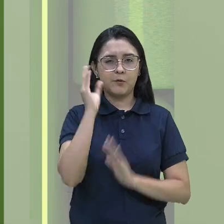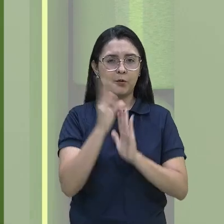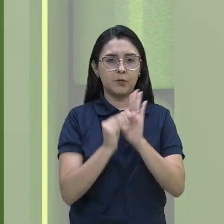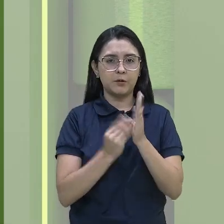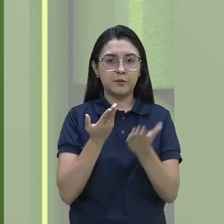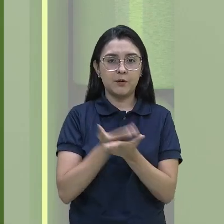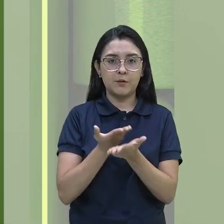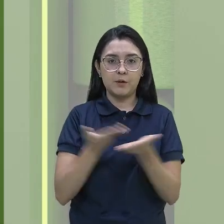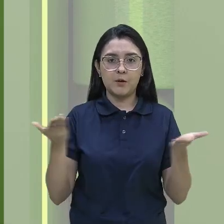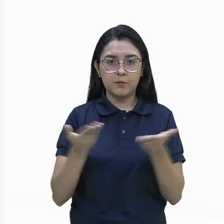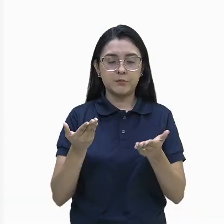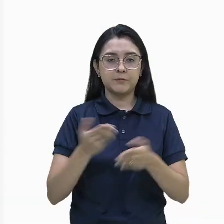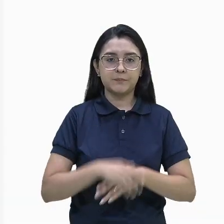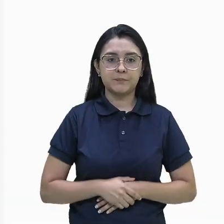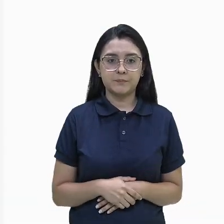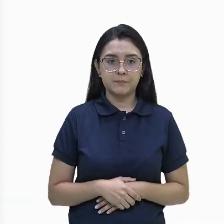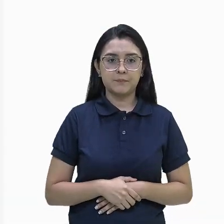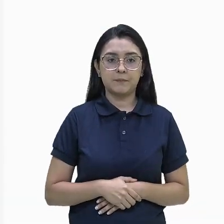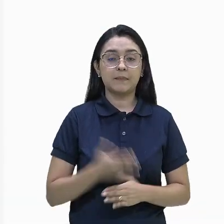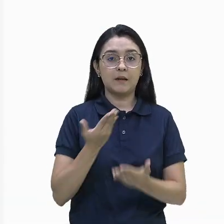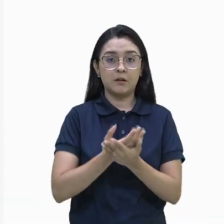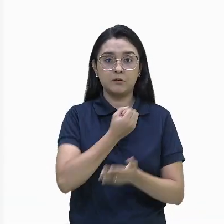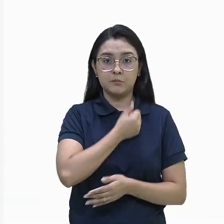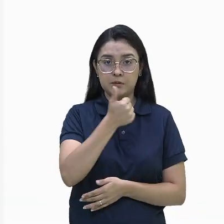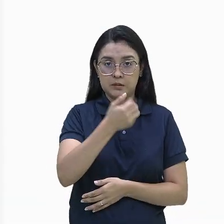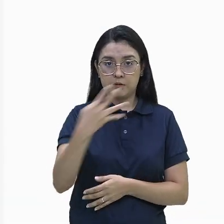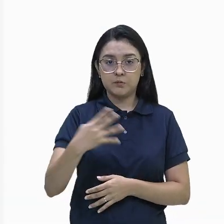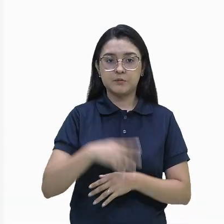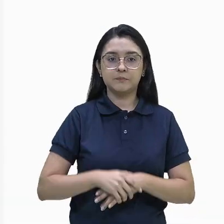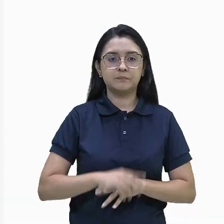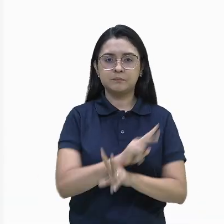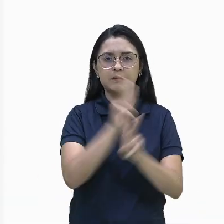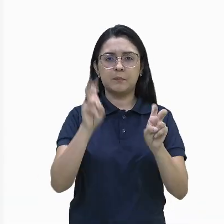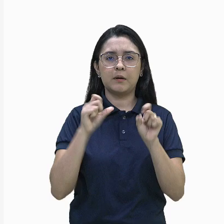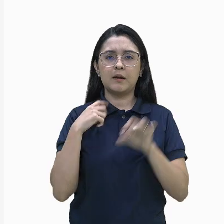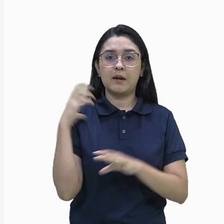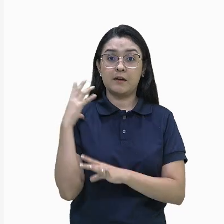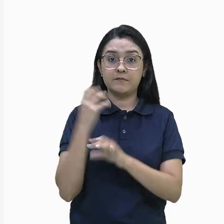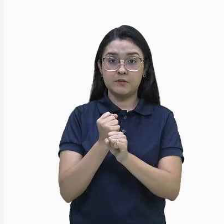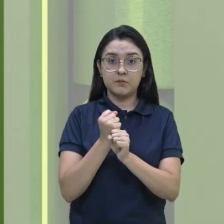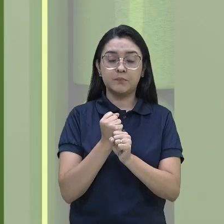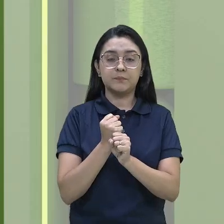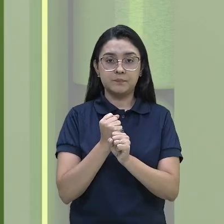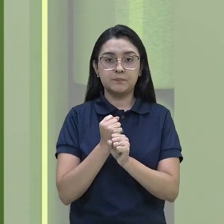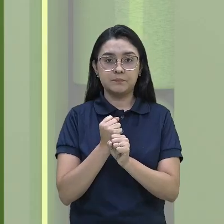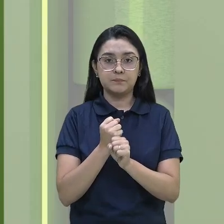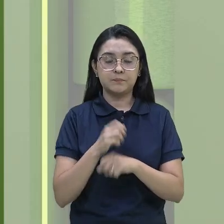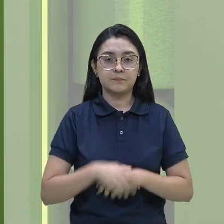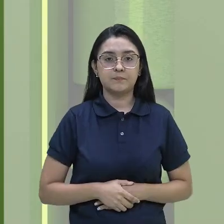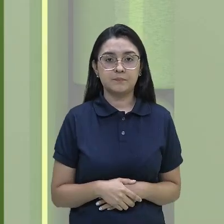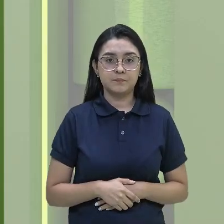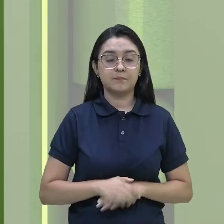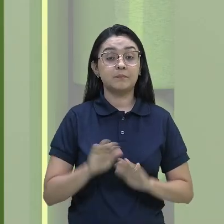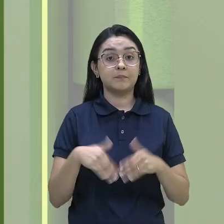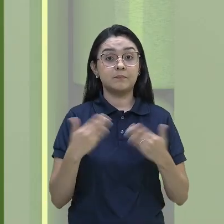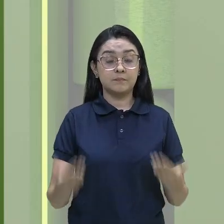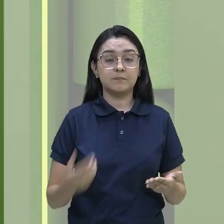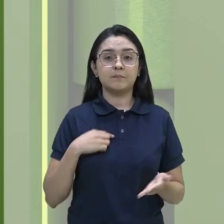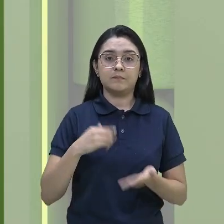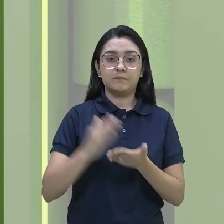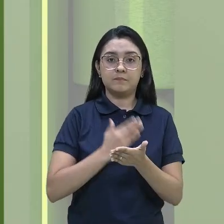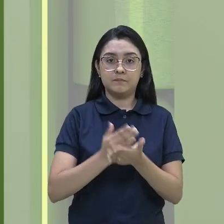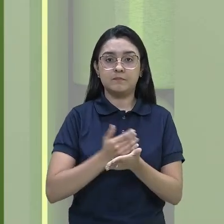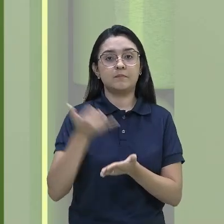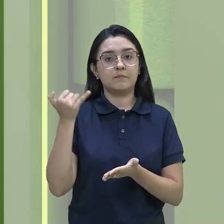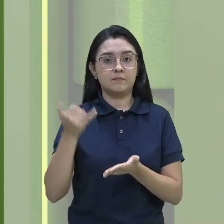nossa aula 14, que vai ser sobre revisão aí da nossa aula. Então, caderno